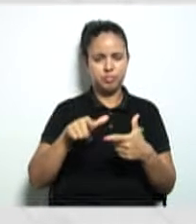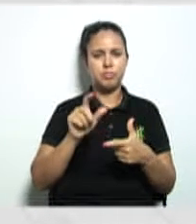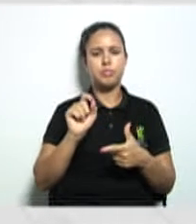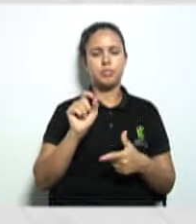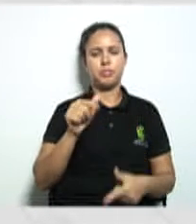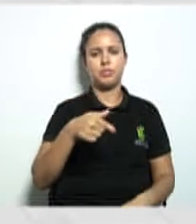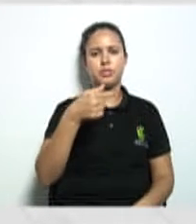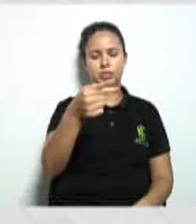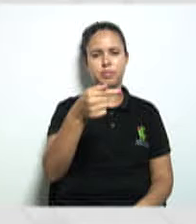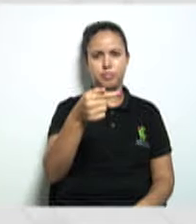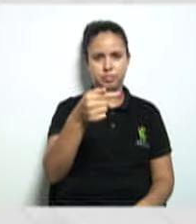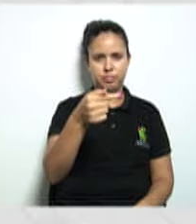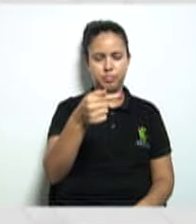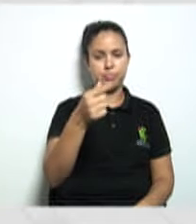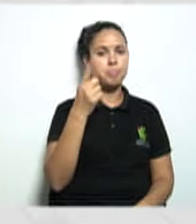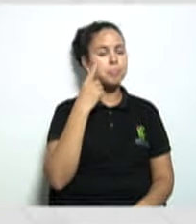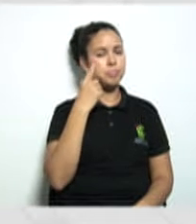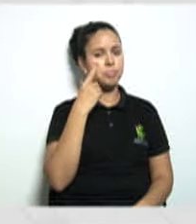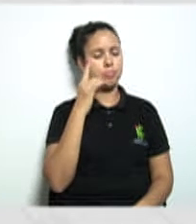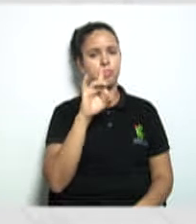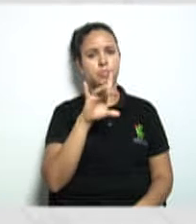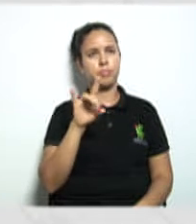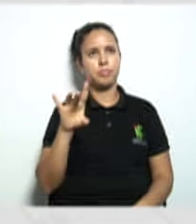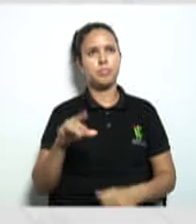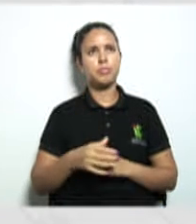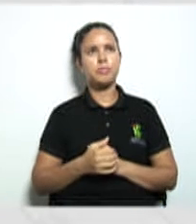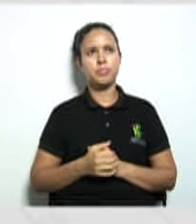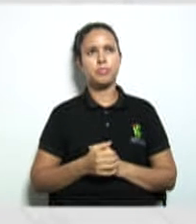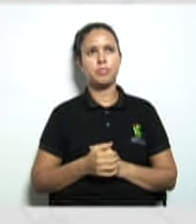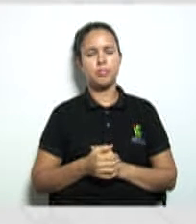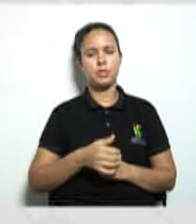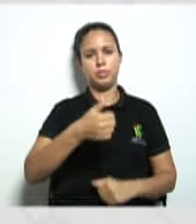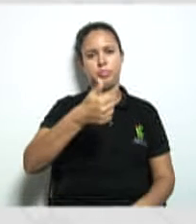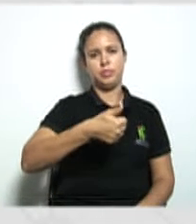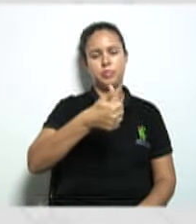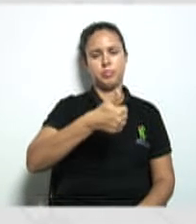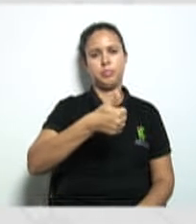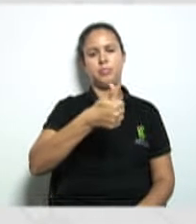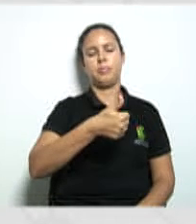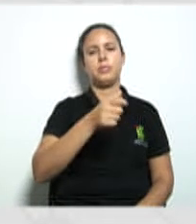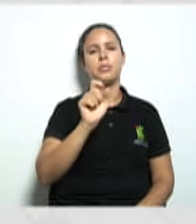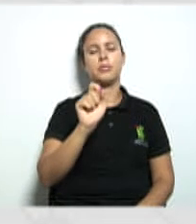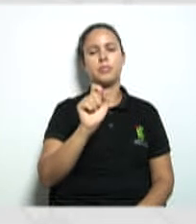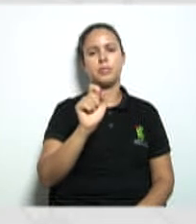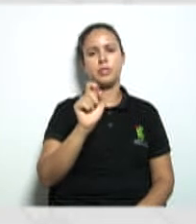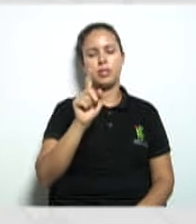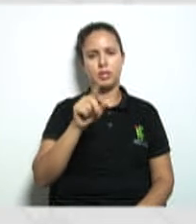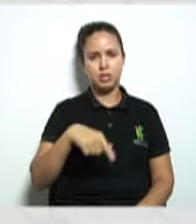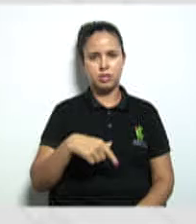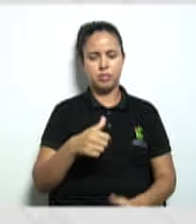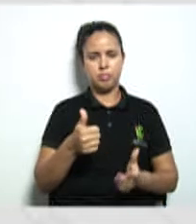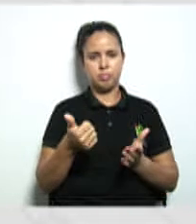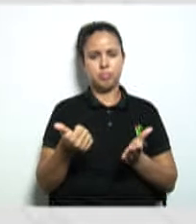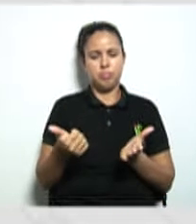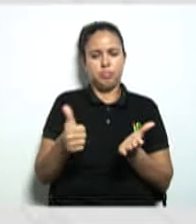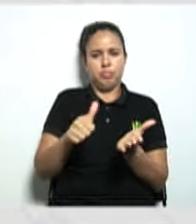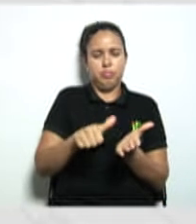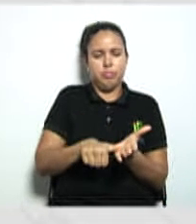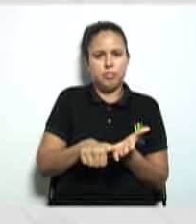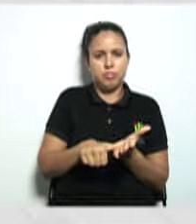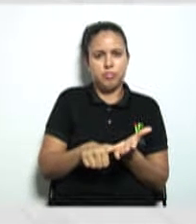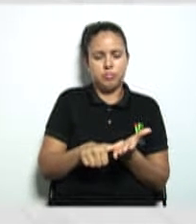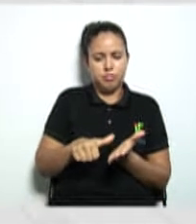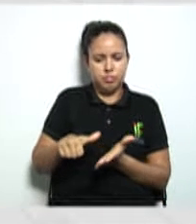7. Vamos a eles agora. Primeiro, nós temos o princípio da adesão voluntária